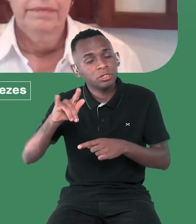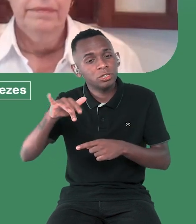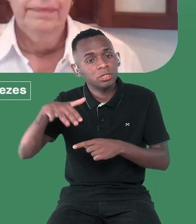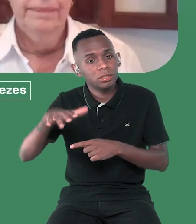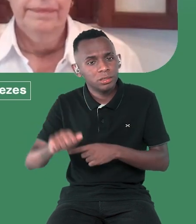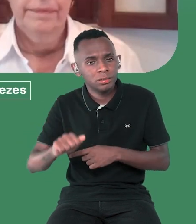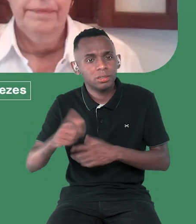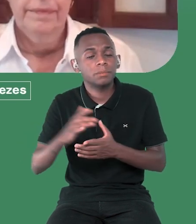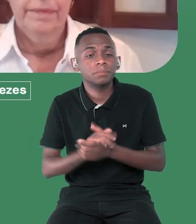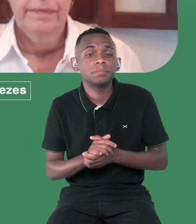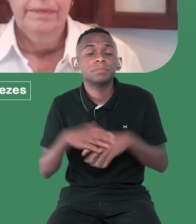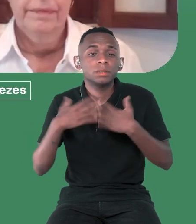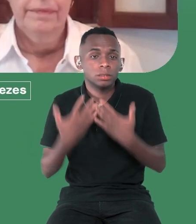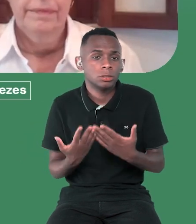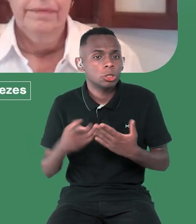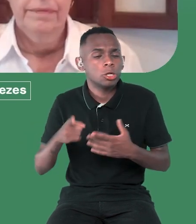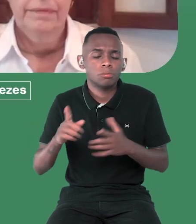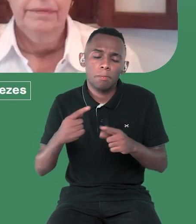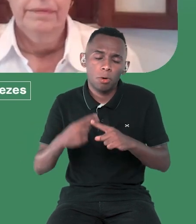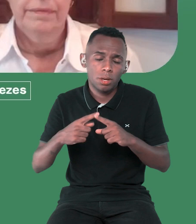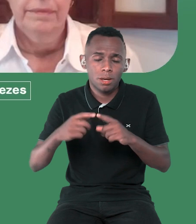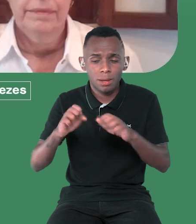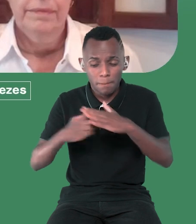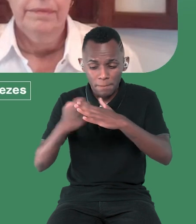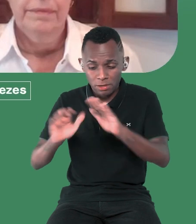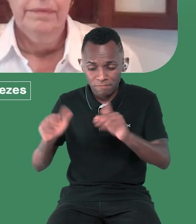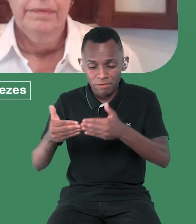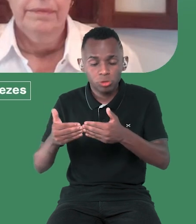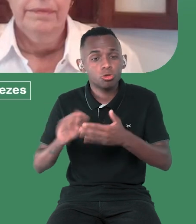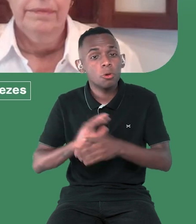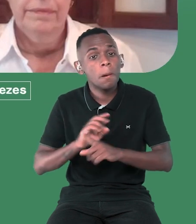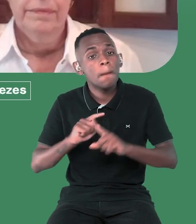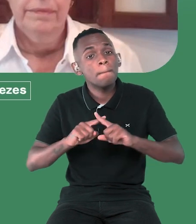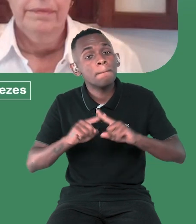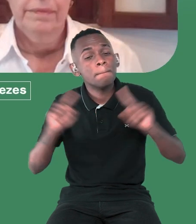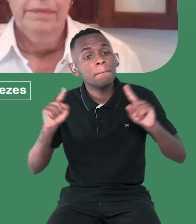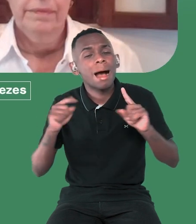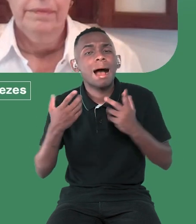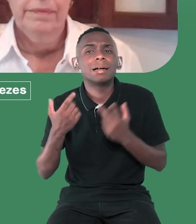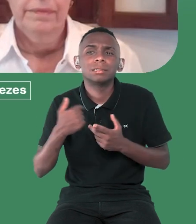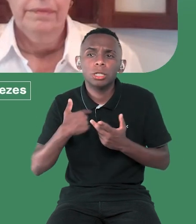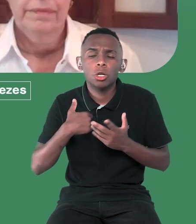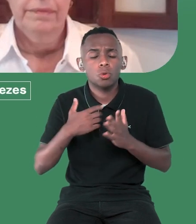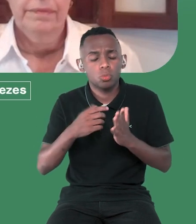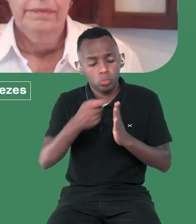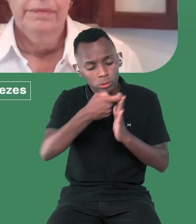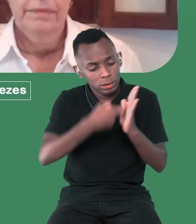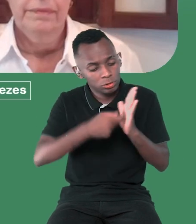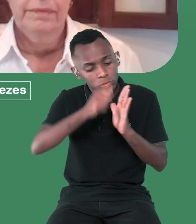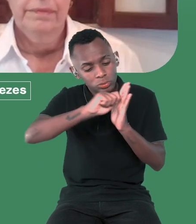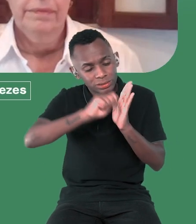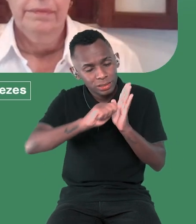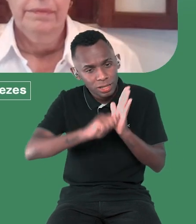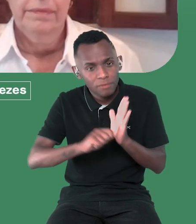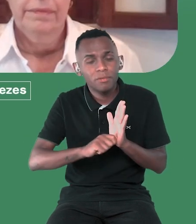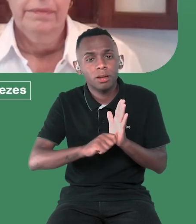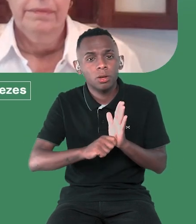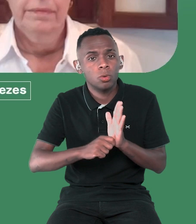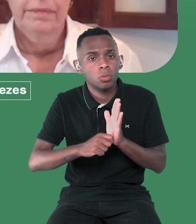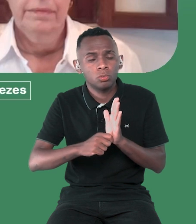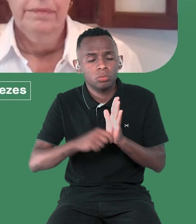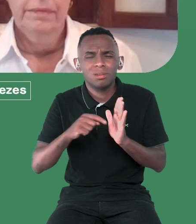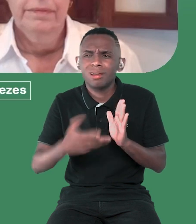fora de catálogo, a Vigília fechou, mas quando eu escrevi o texto do Bom Dia, Ana Maria, eu não tinha essa noção